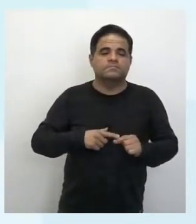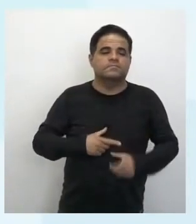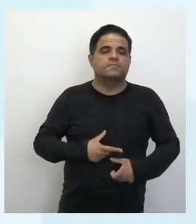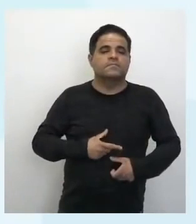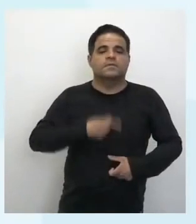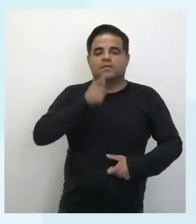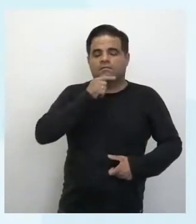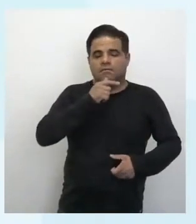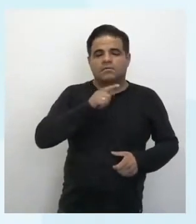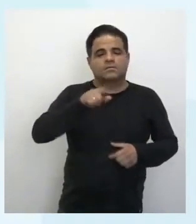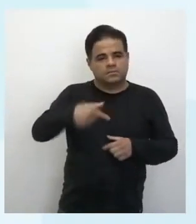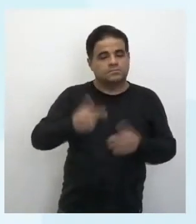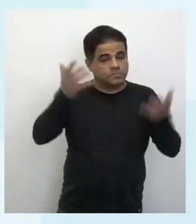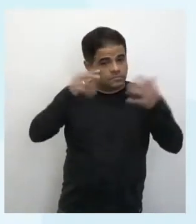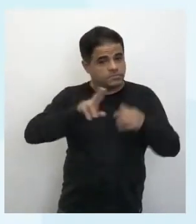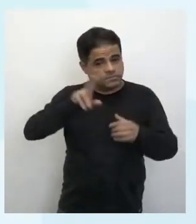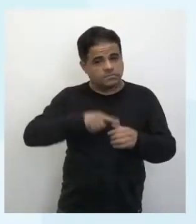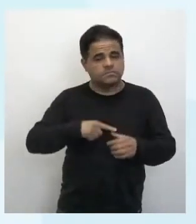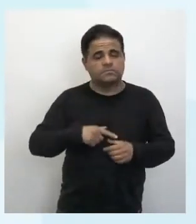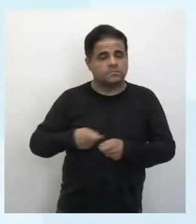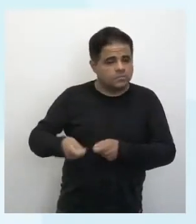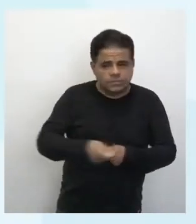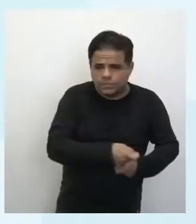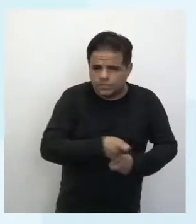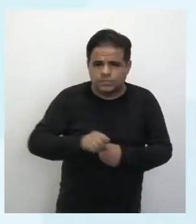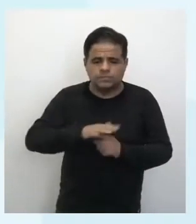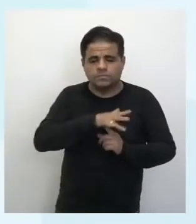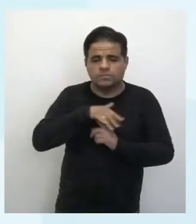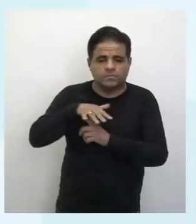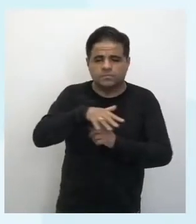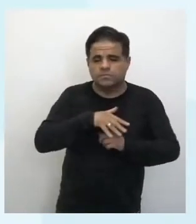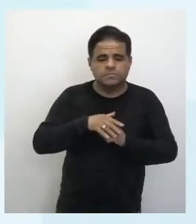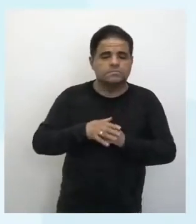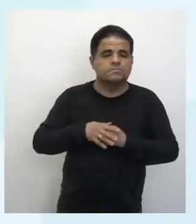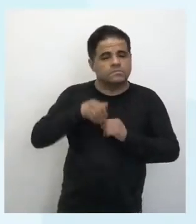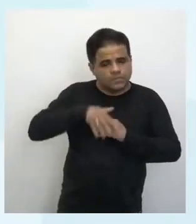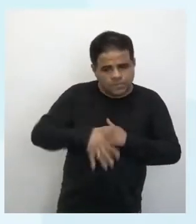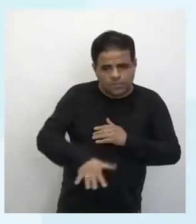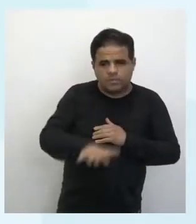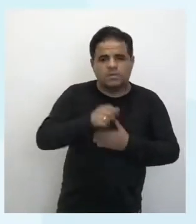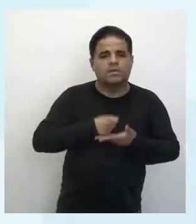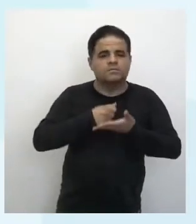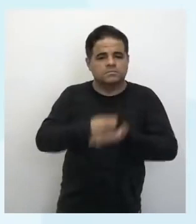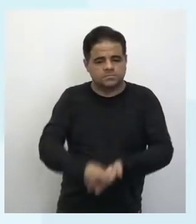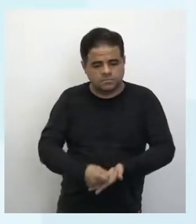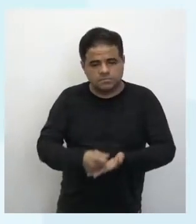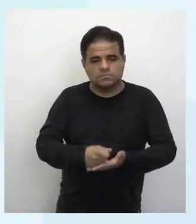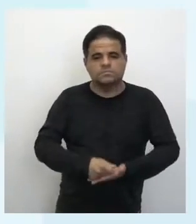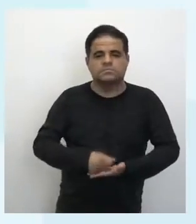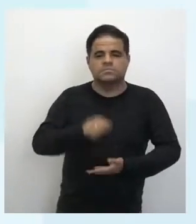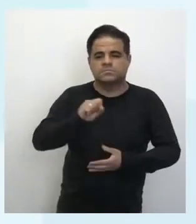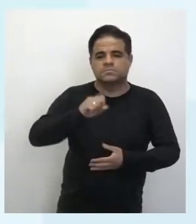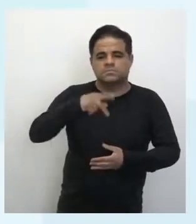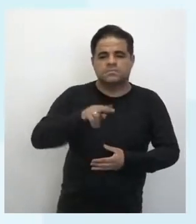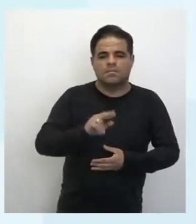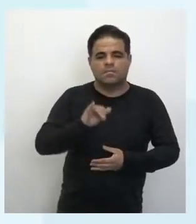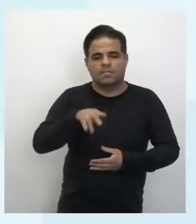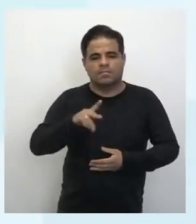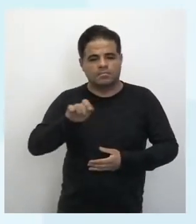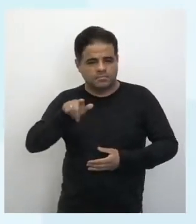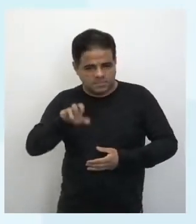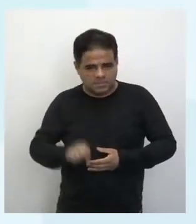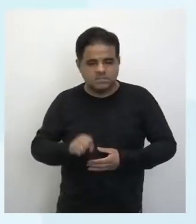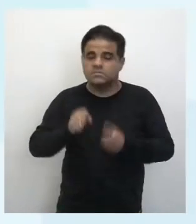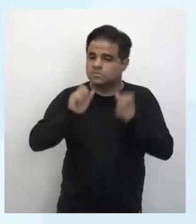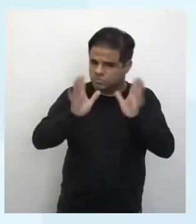água da banheira, depois do banho, é utilizada para irrigação do jardim, pois o ralo da banheira leva direto aos sprinkles, né? Que é aquele jato